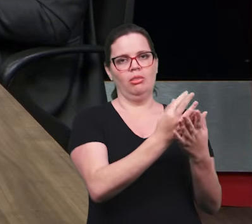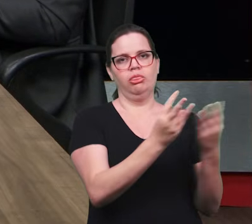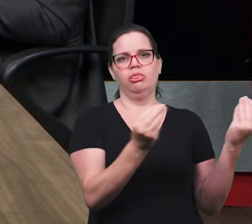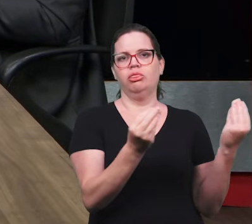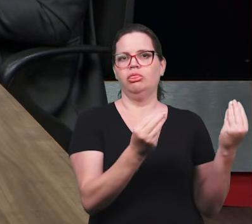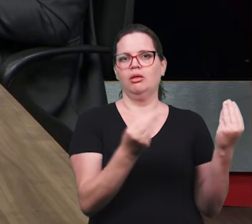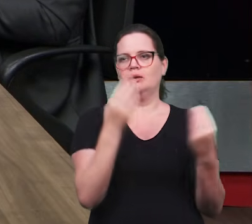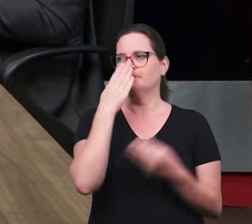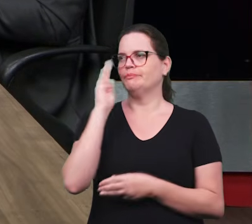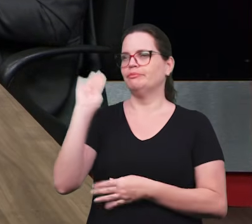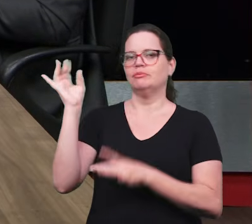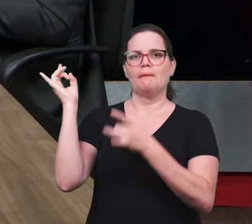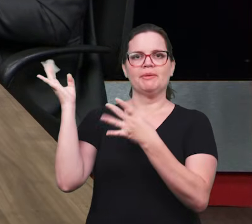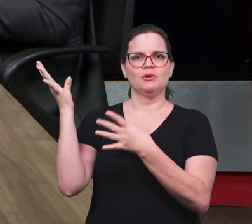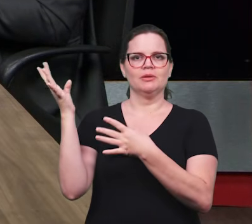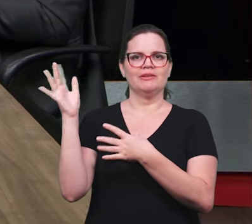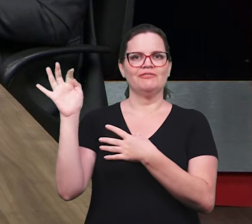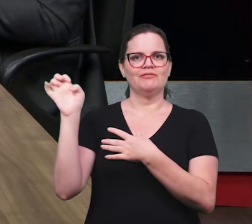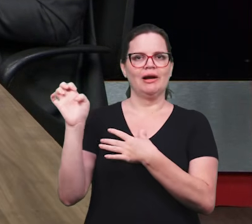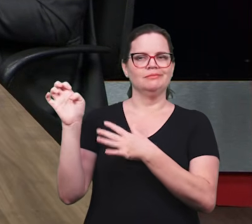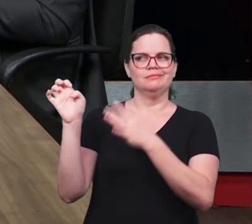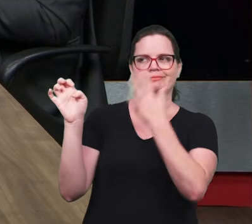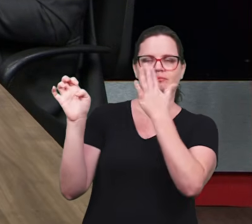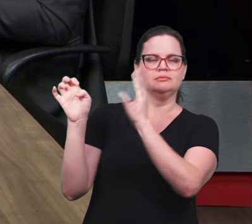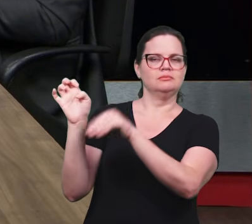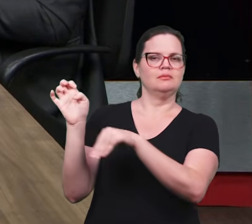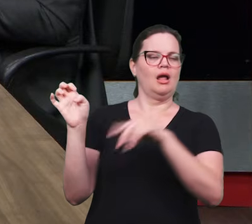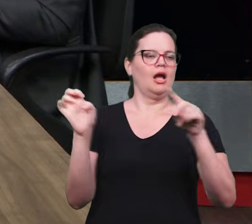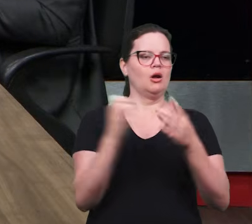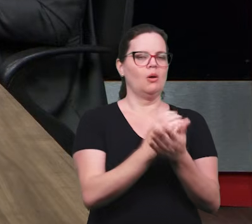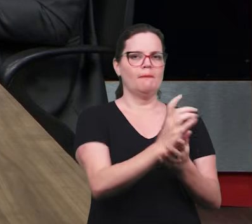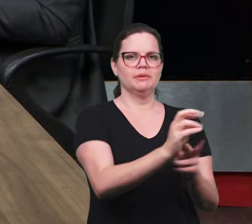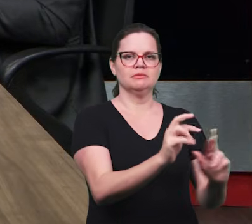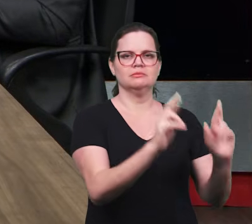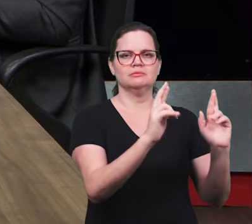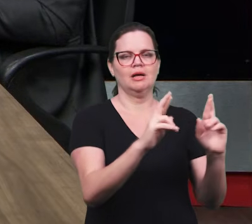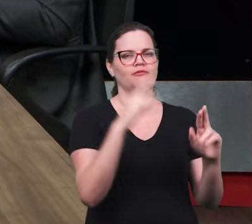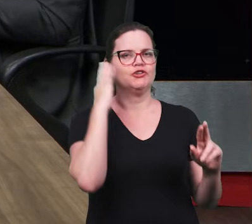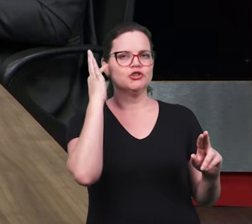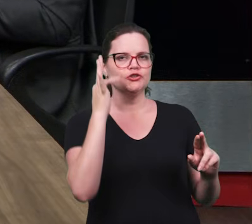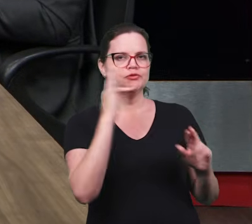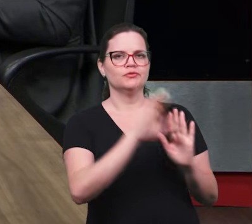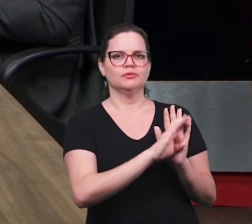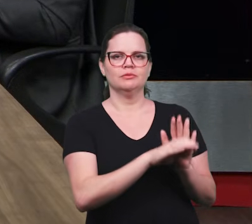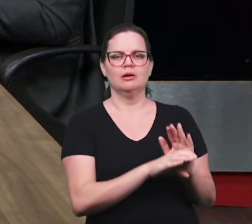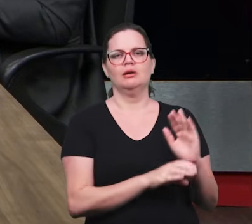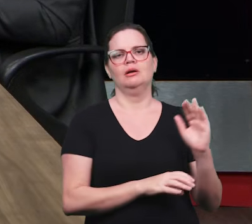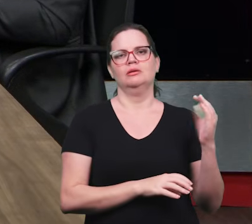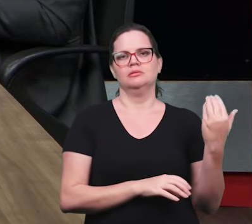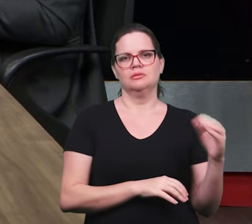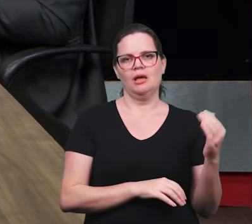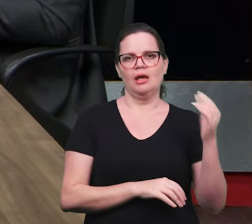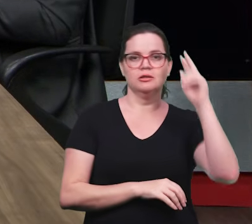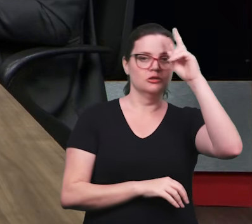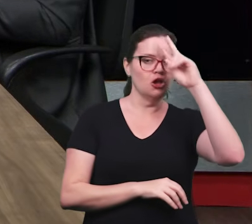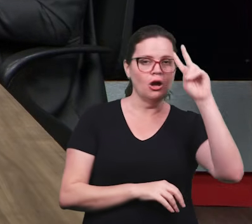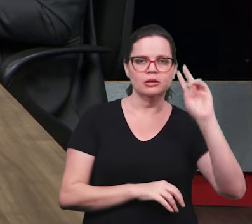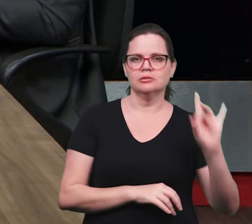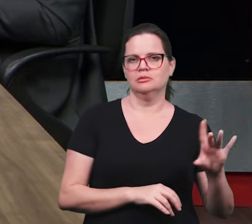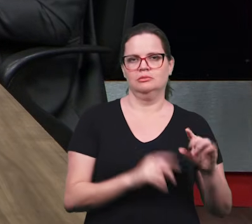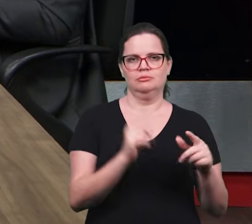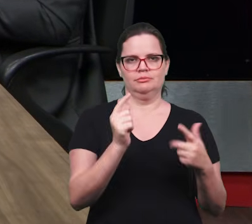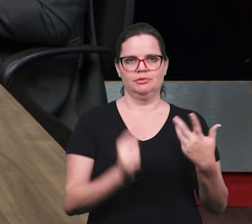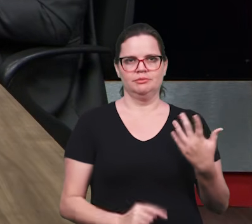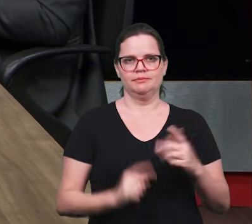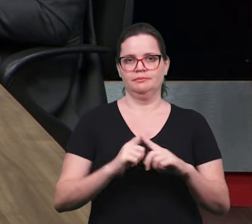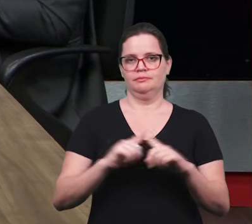aí eu abandonei a fé verdadeira e agora eu estou com uma fé aparente, uma fé humana, uma fé filosófica, científica, uma fé histórica. Aí tem um